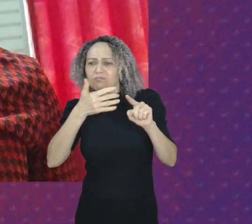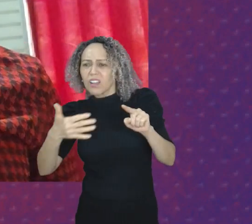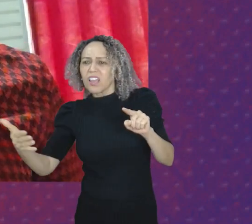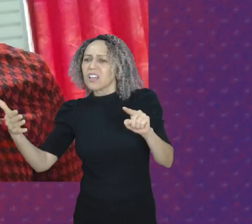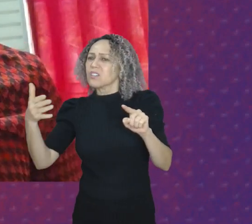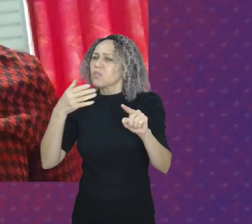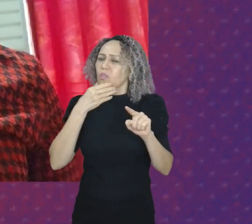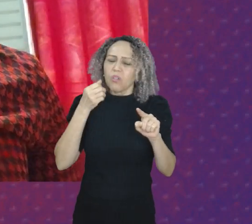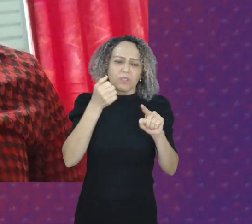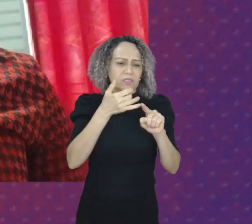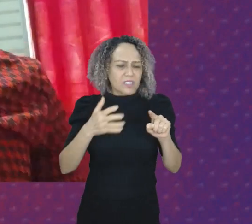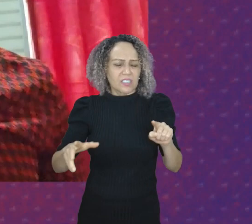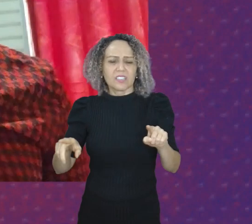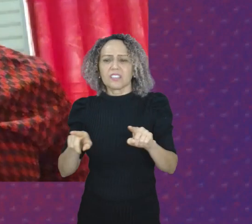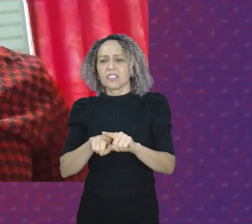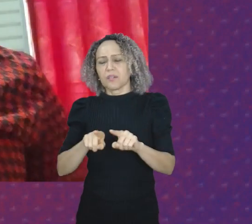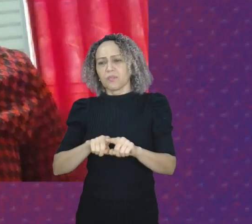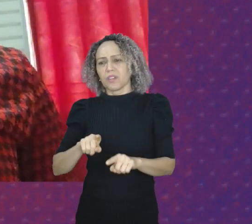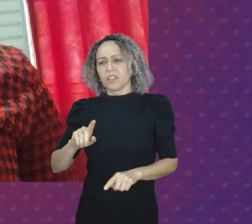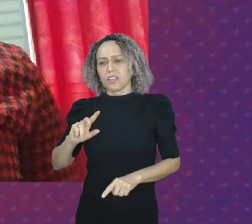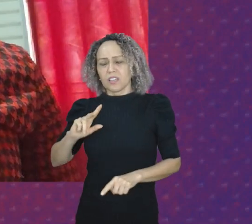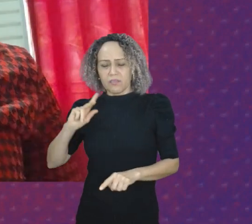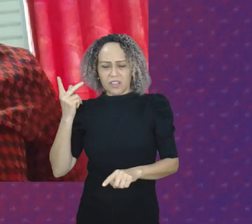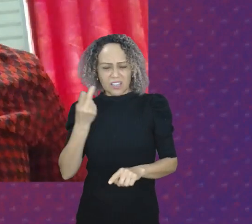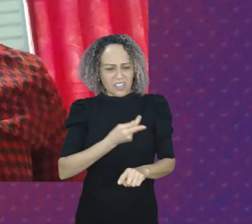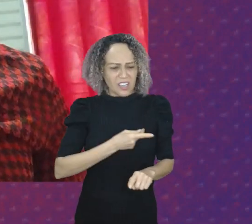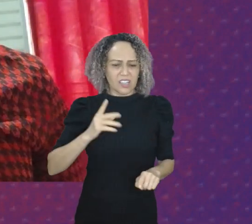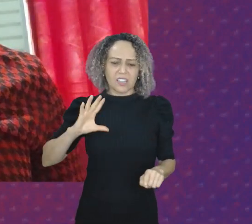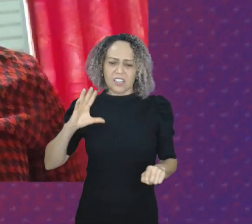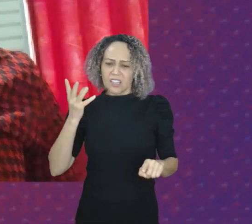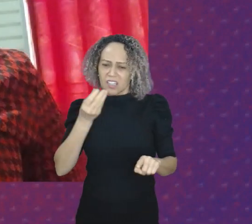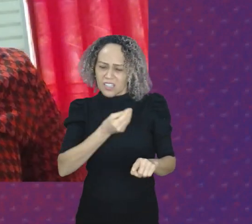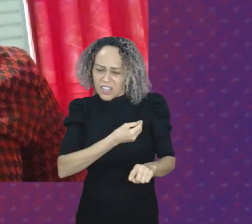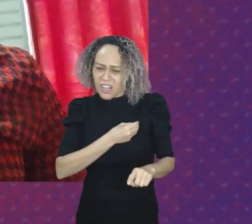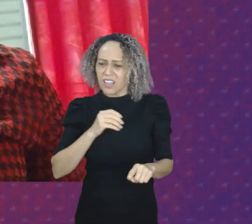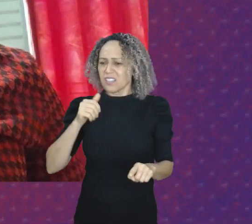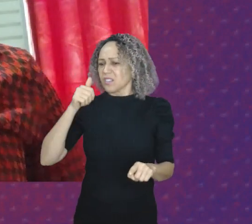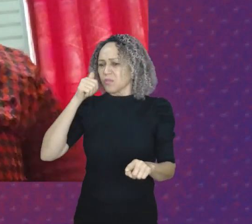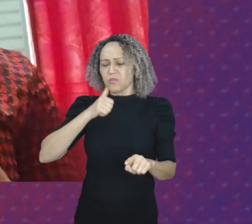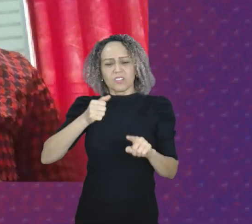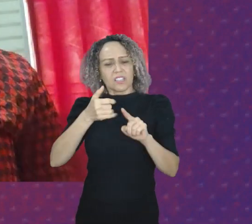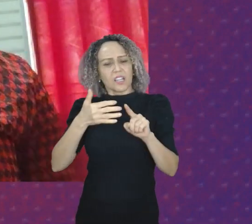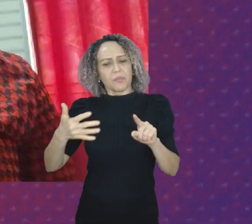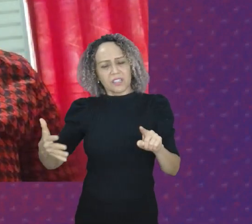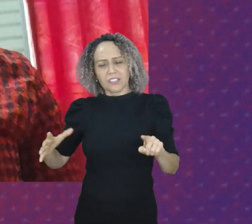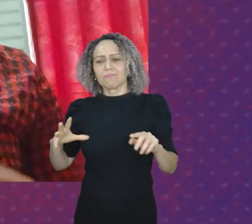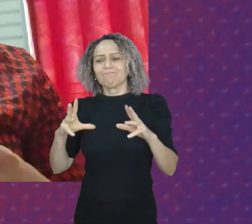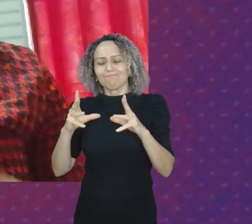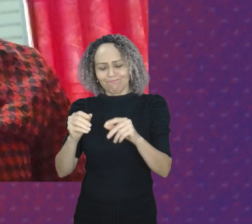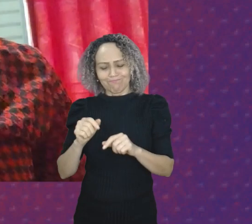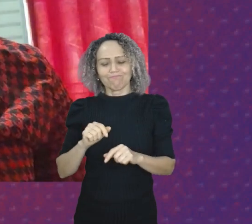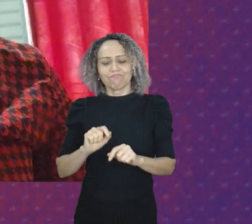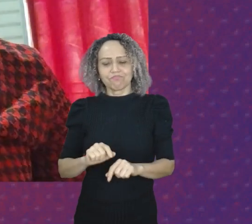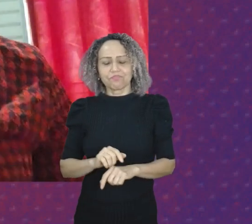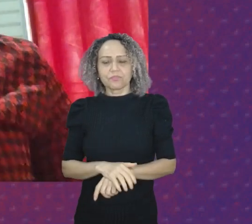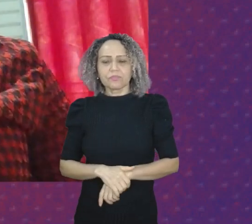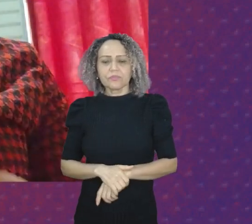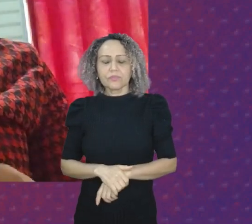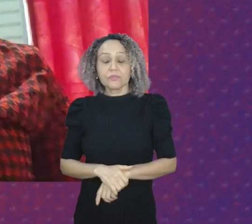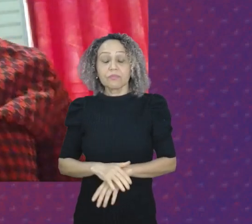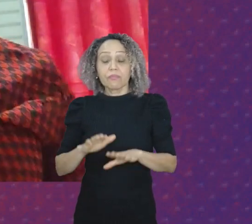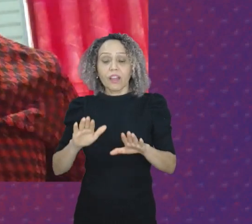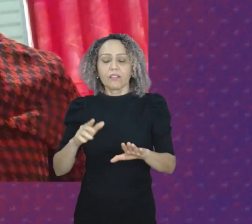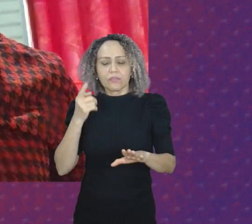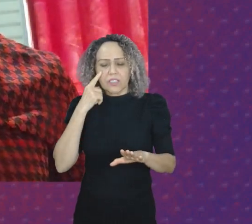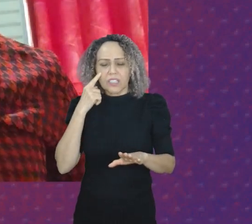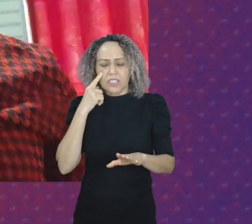falar de mulheres trans e mulheres LGBTs? Porque a gente sabe que é nesse momento que a gente vê que a população de